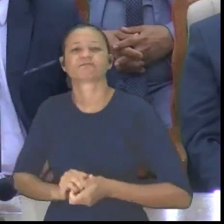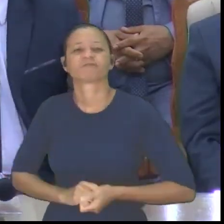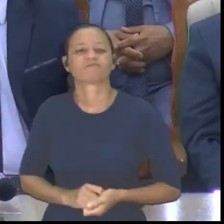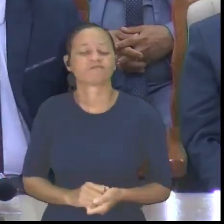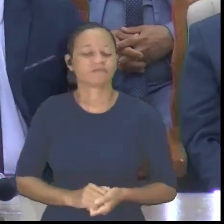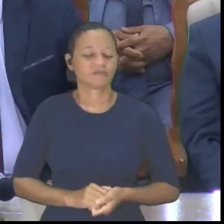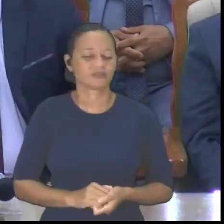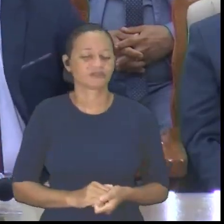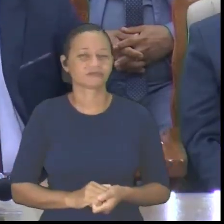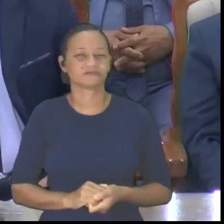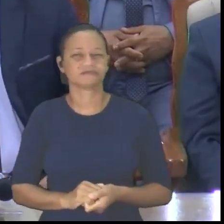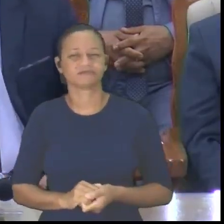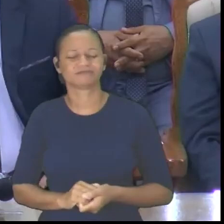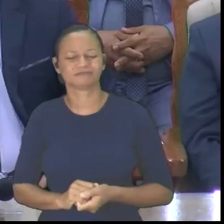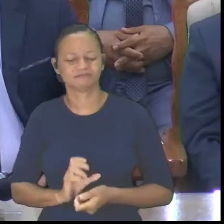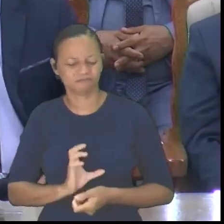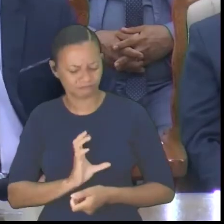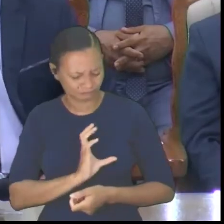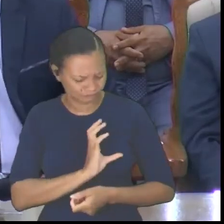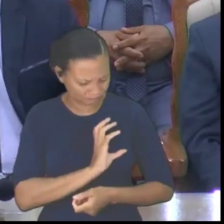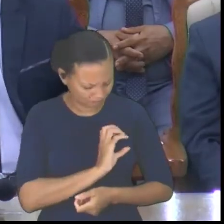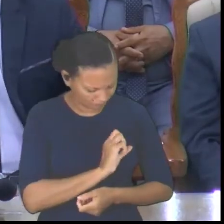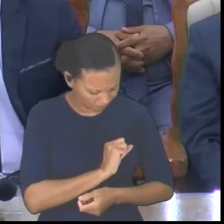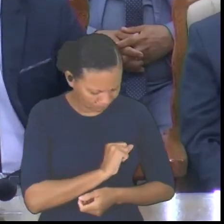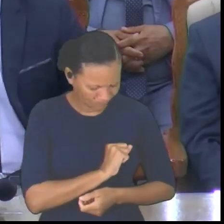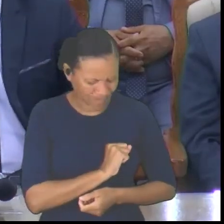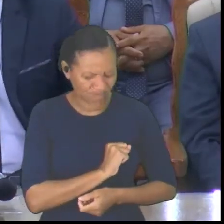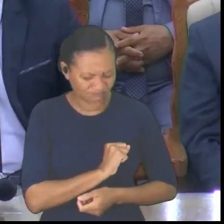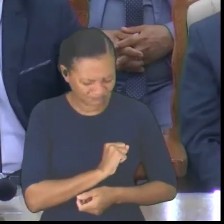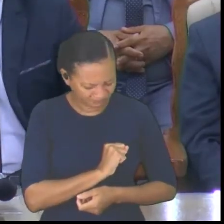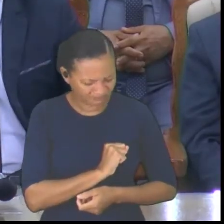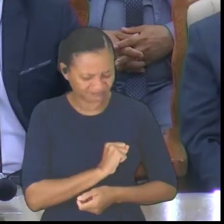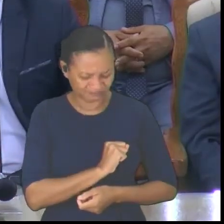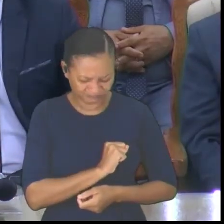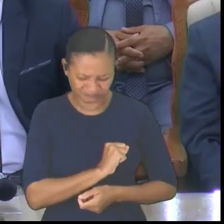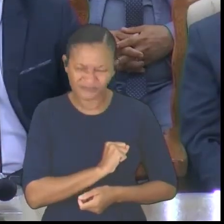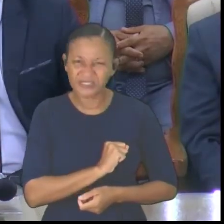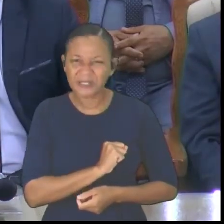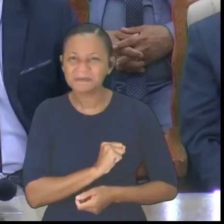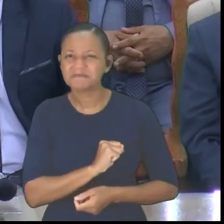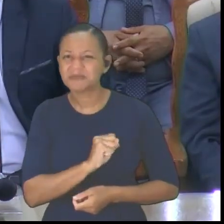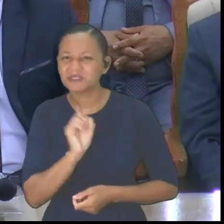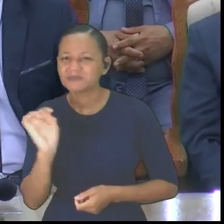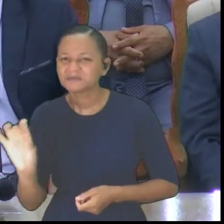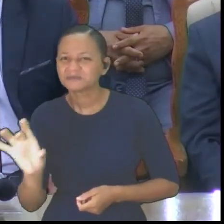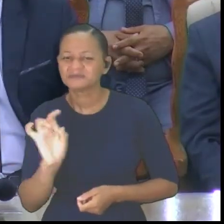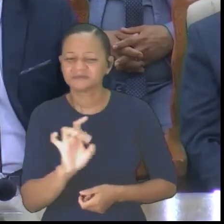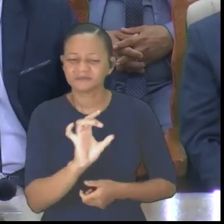Ame-os como eu te amei.